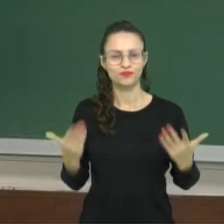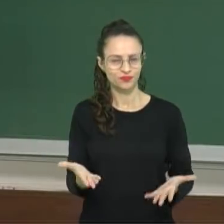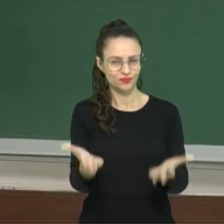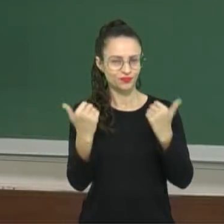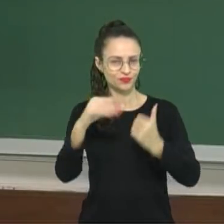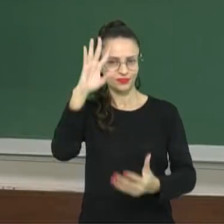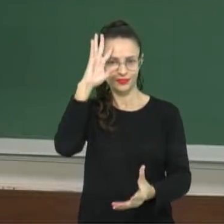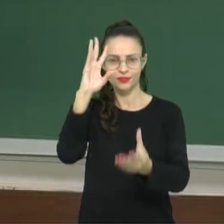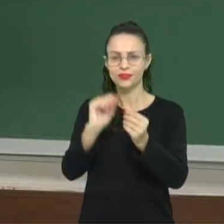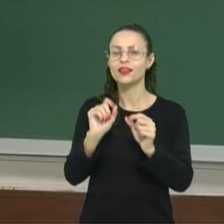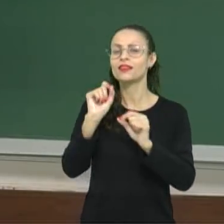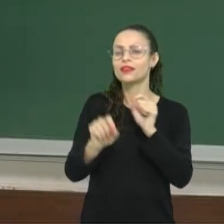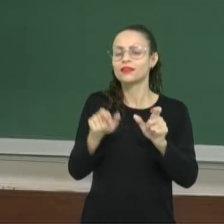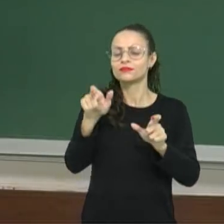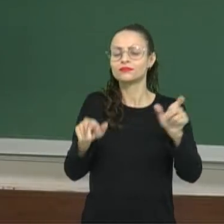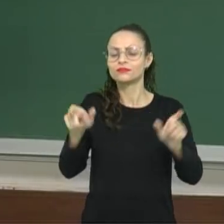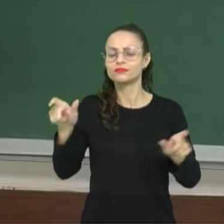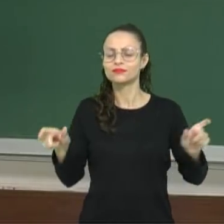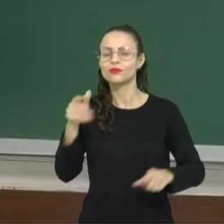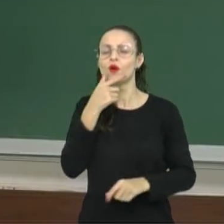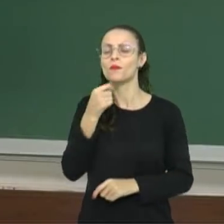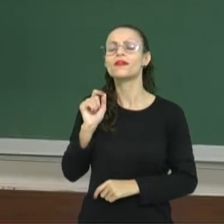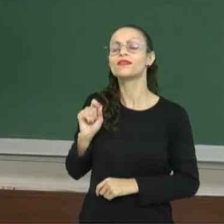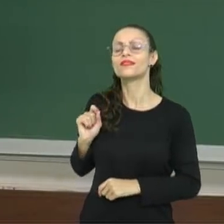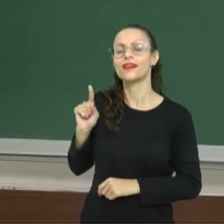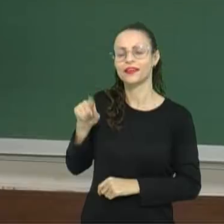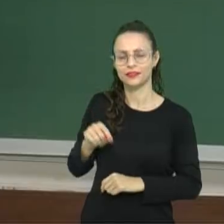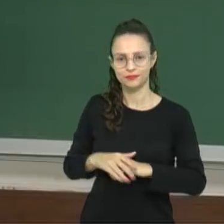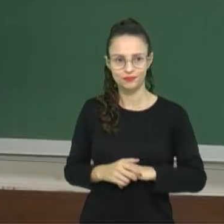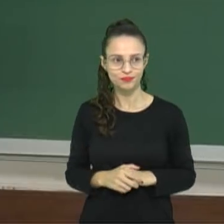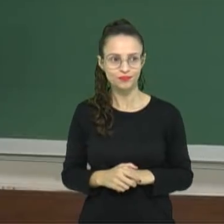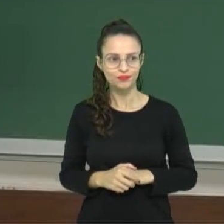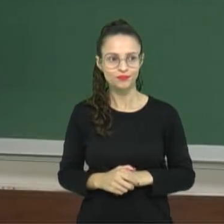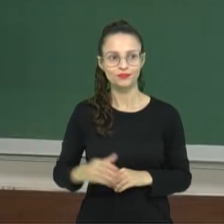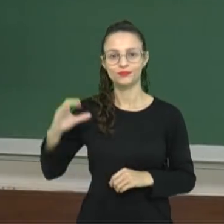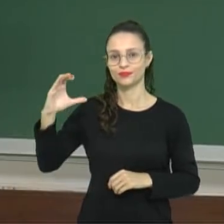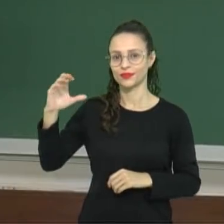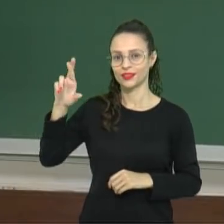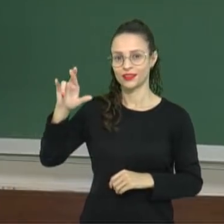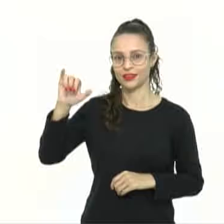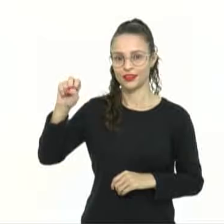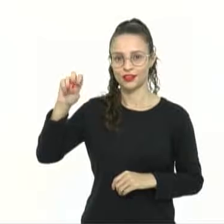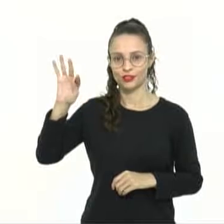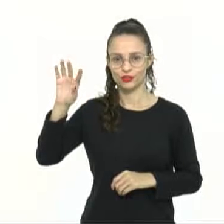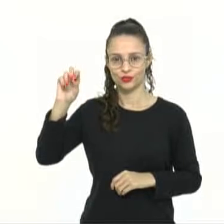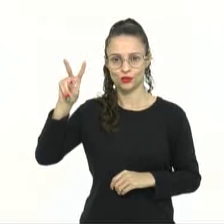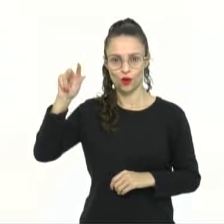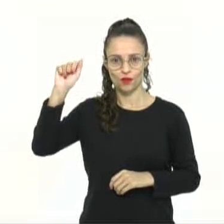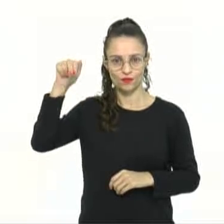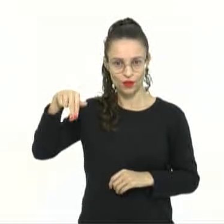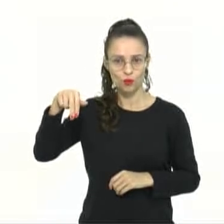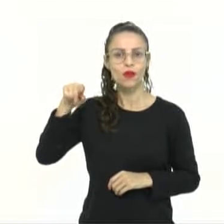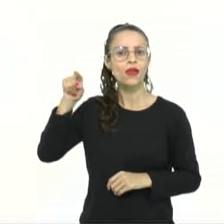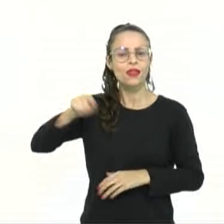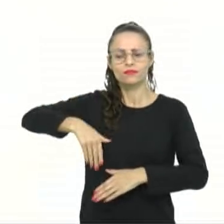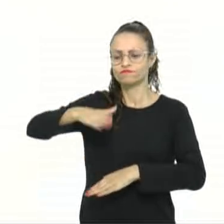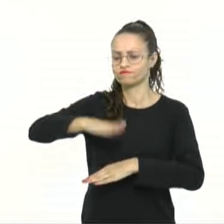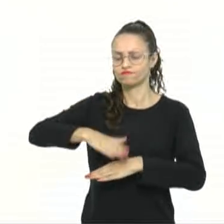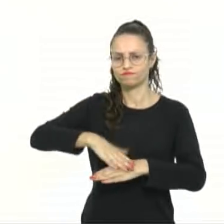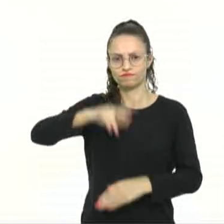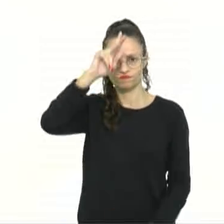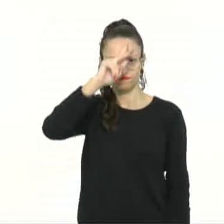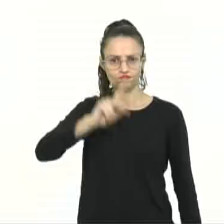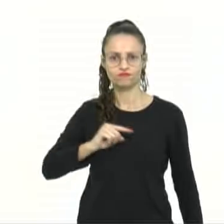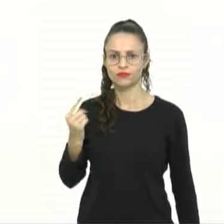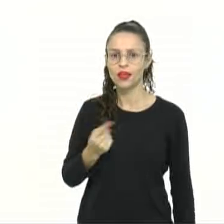entender quem eram esses homens, vamos conhecer alguns, né? Cristóvão Pereira de Abreu partiu por conta própria, né? Ele